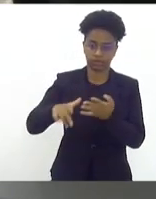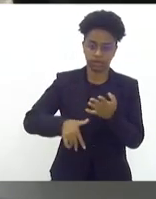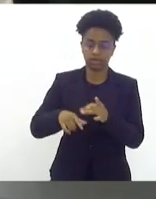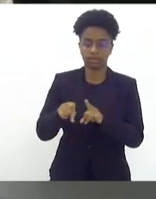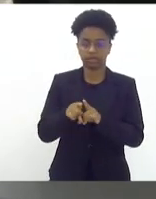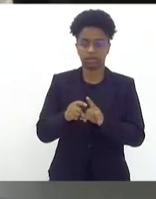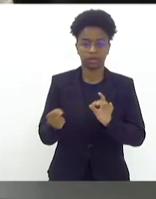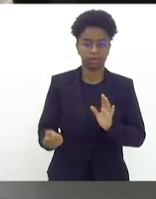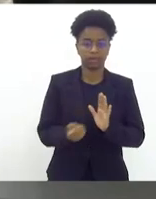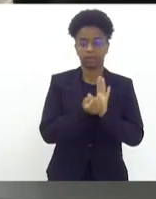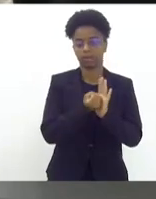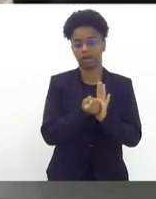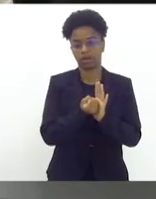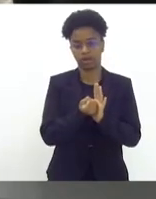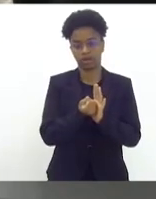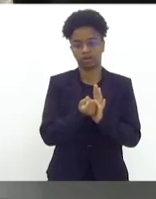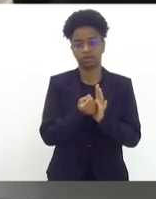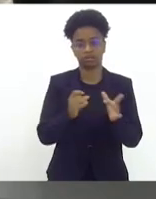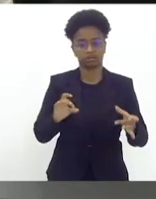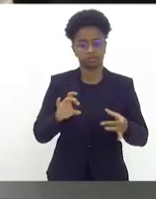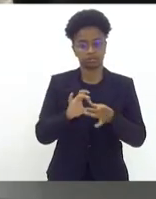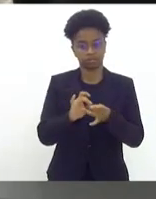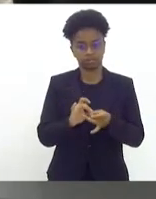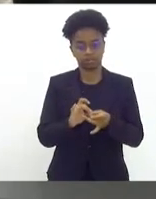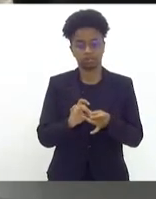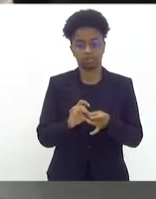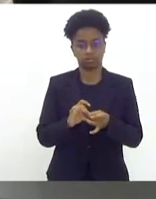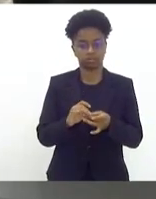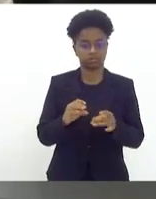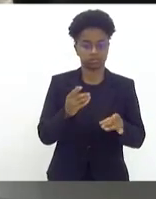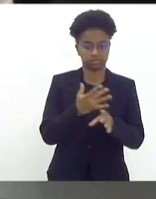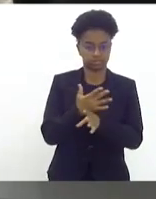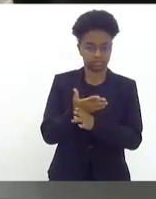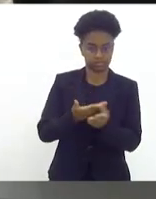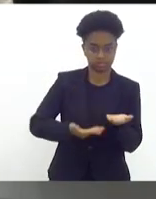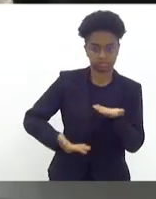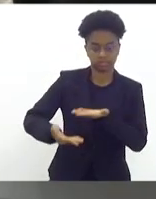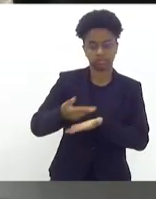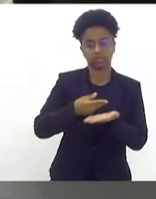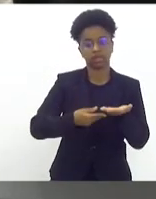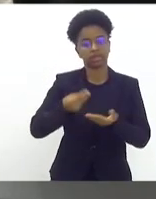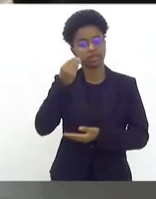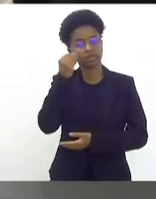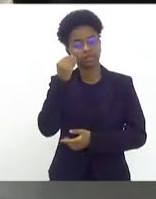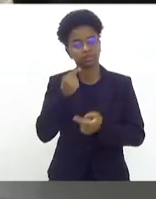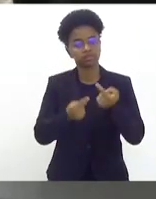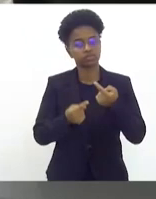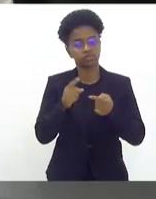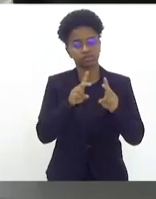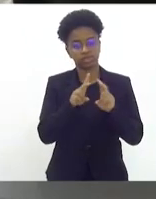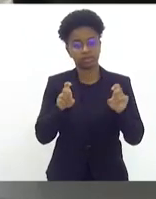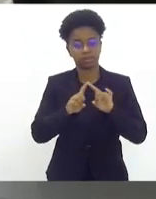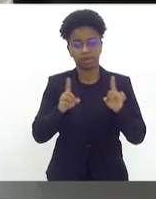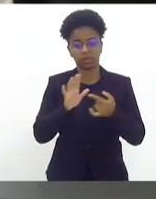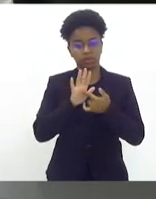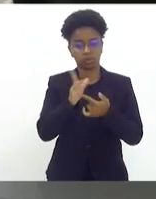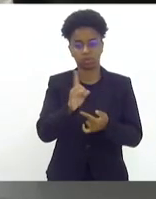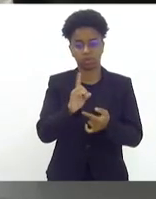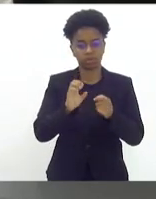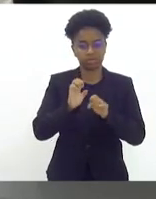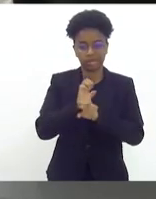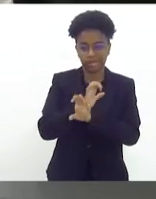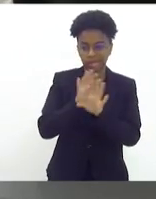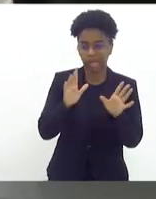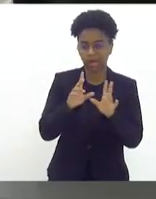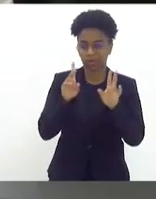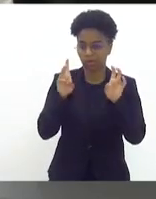arco consorciado dentre municípios para tratar dessa matéria, embora não fale abertamente da palavra consórcio,